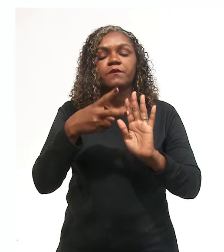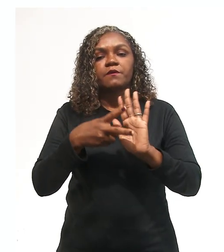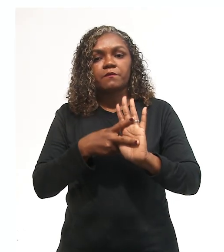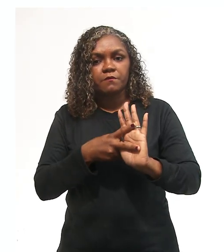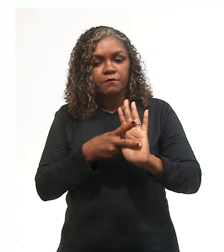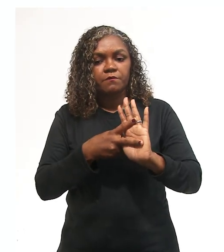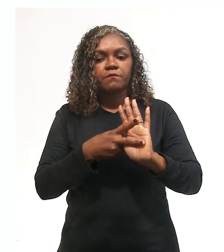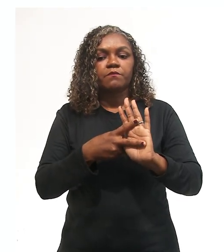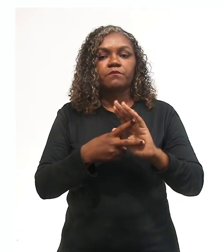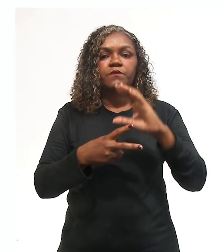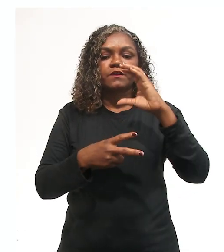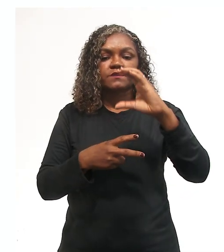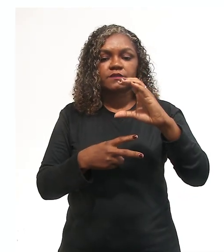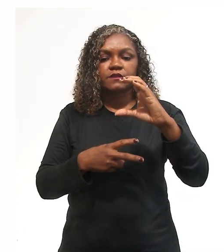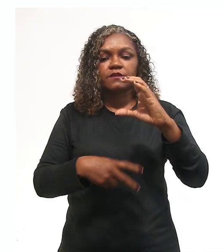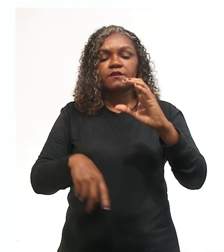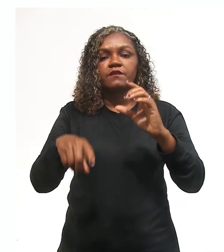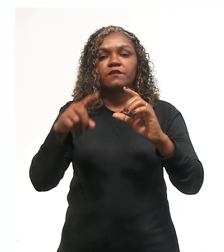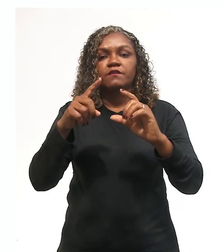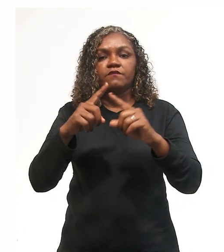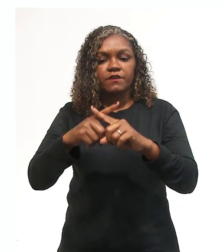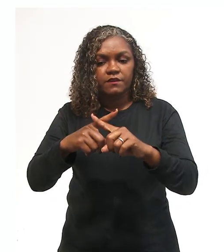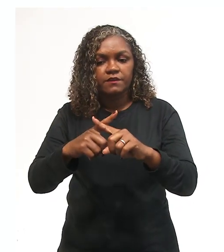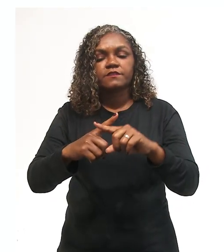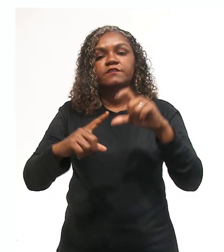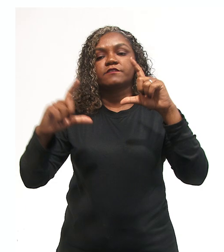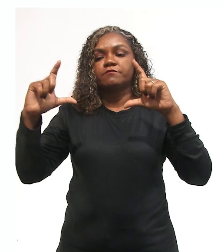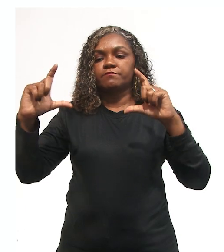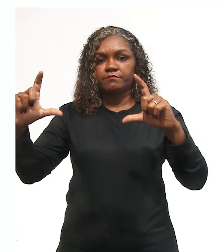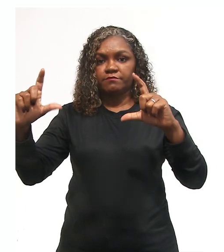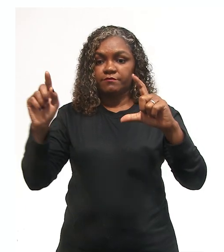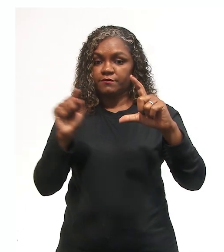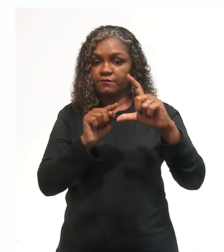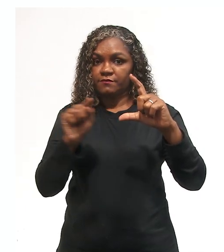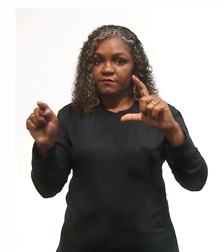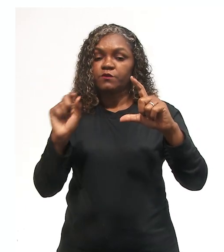é igual ao capital vezes 1